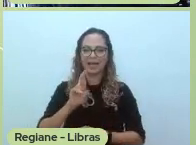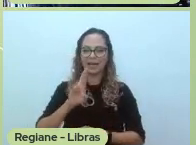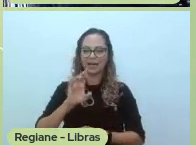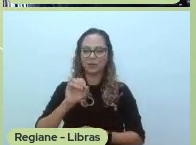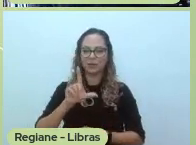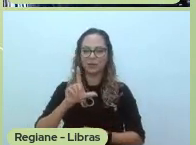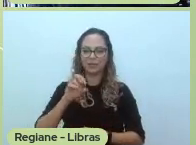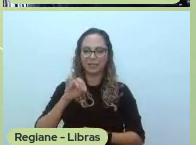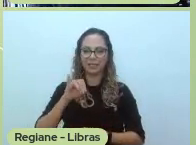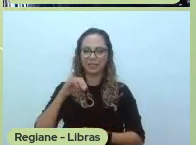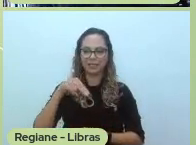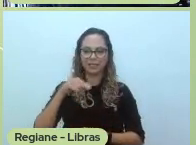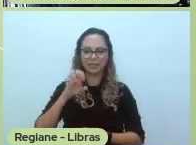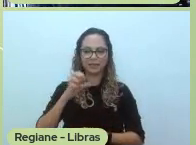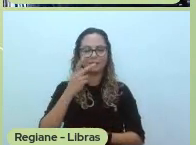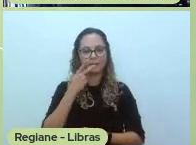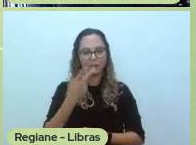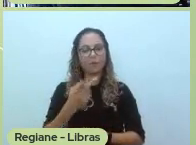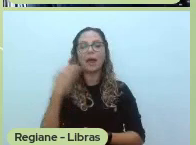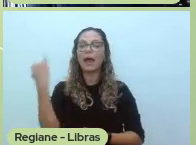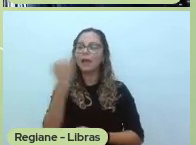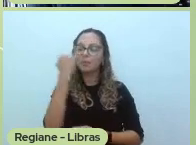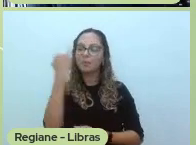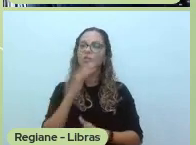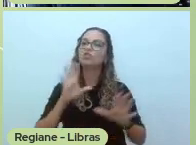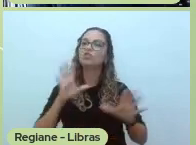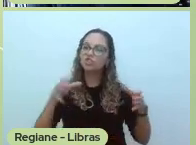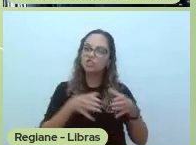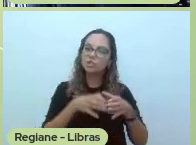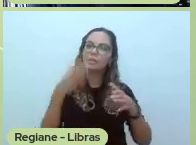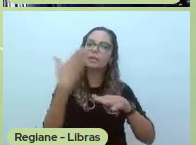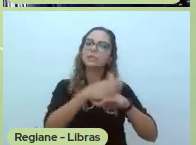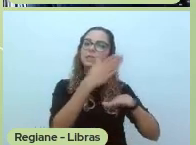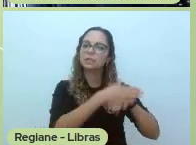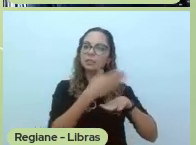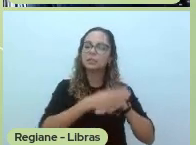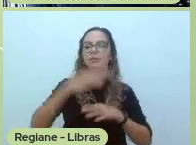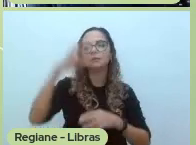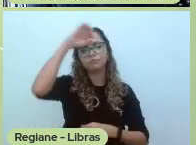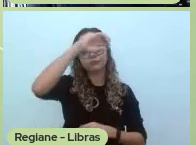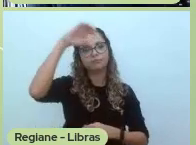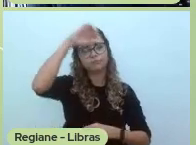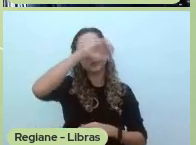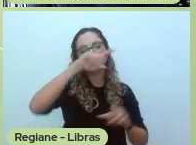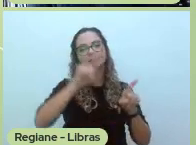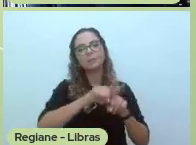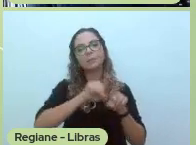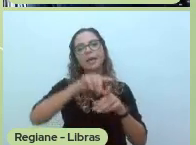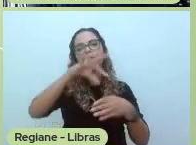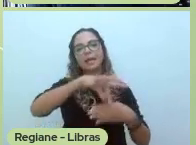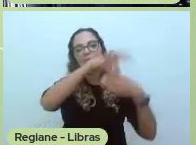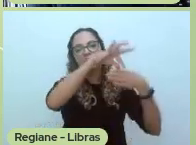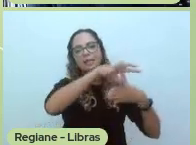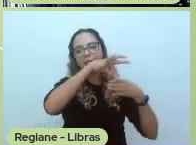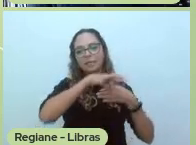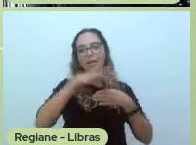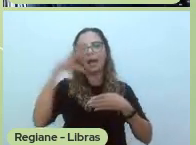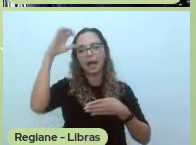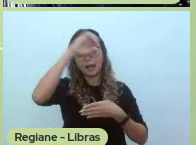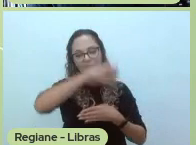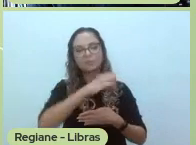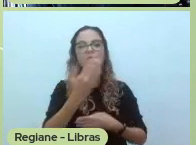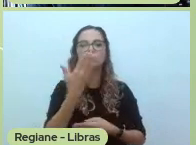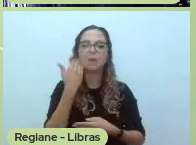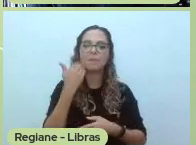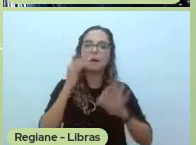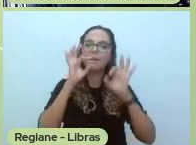preparar a liderança, da gente preparar o time, da gente preparar as pessoas, né, para de fato promover a inclusão. Então, ela passa